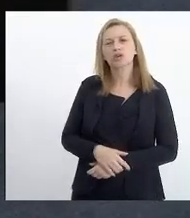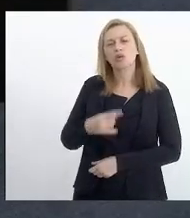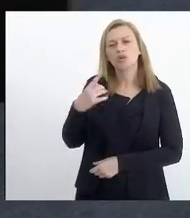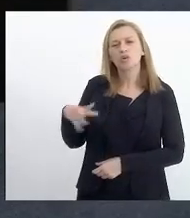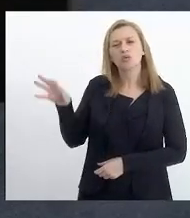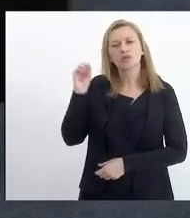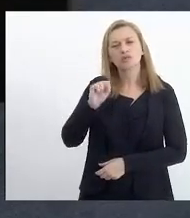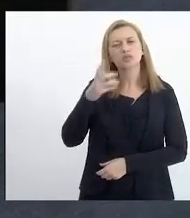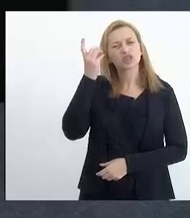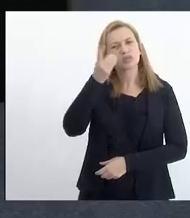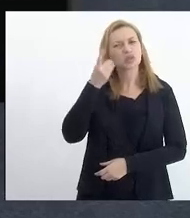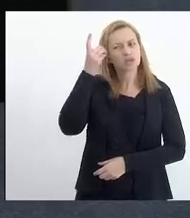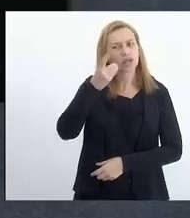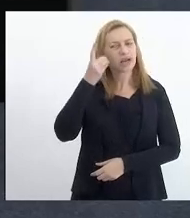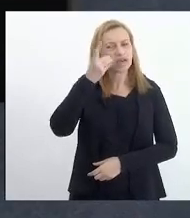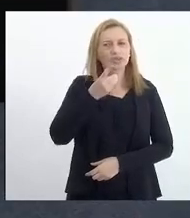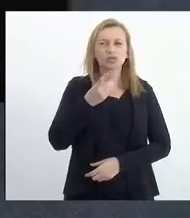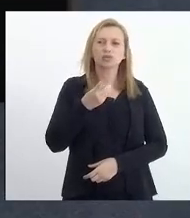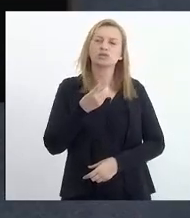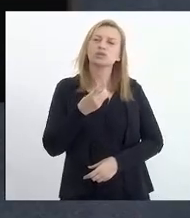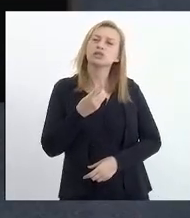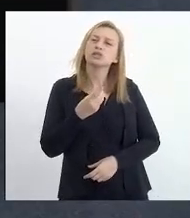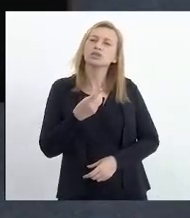deputado postar